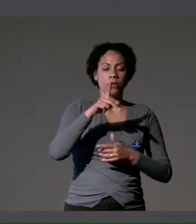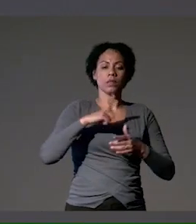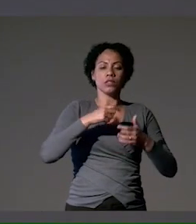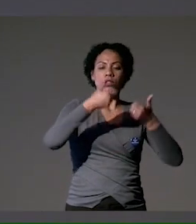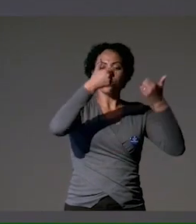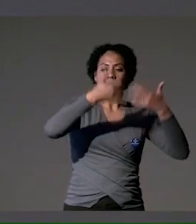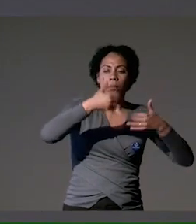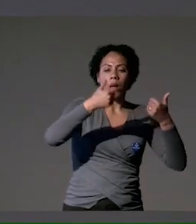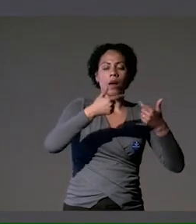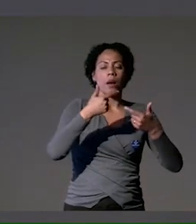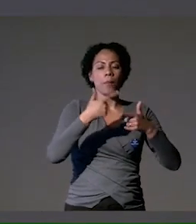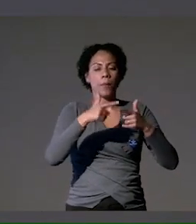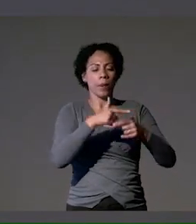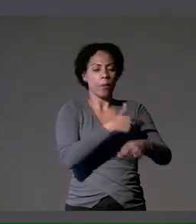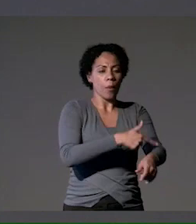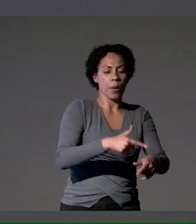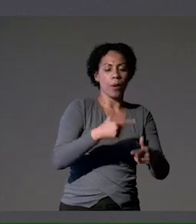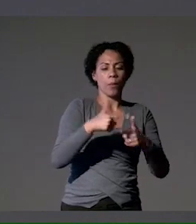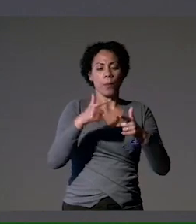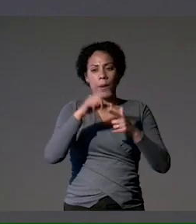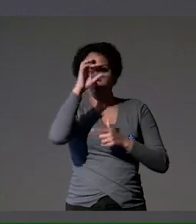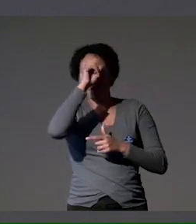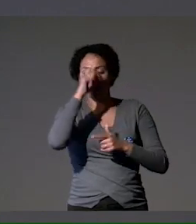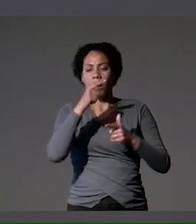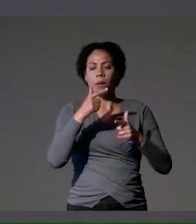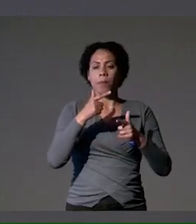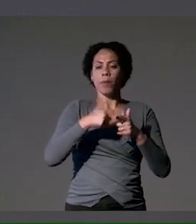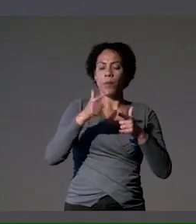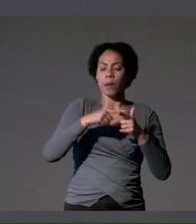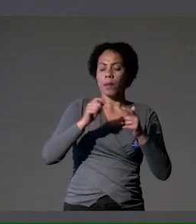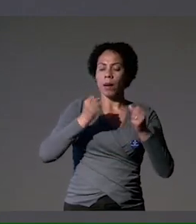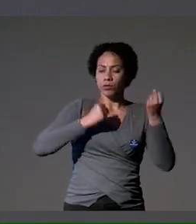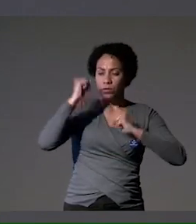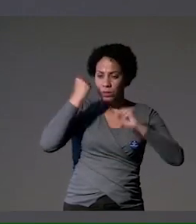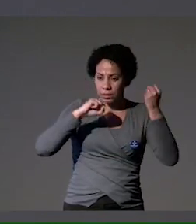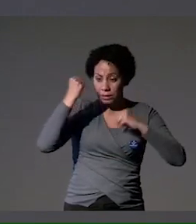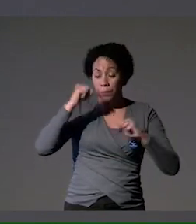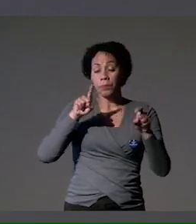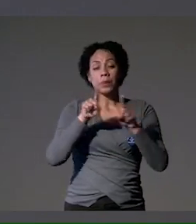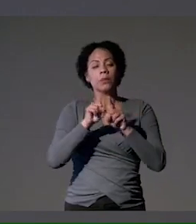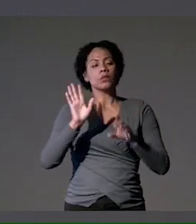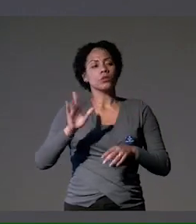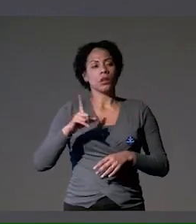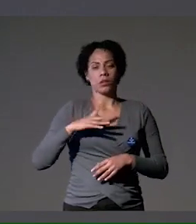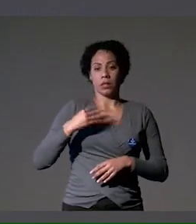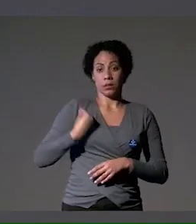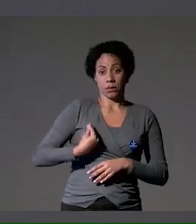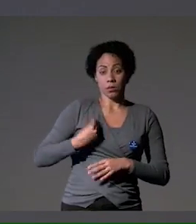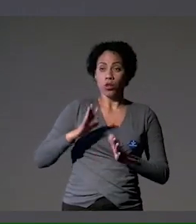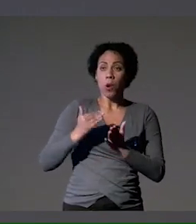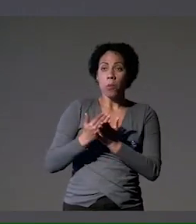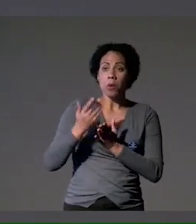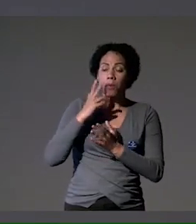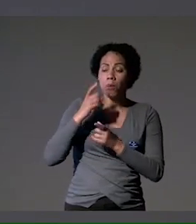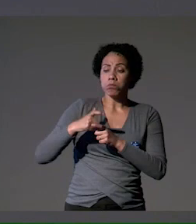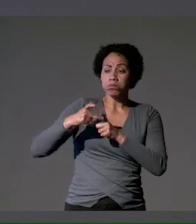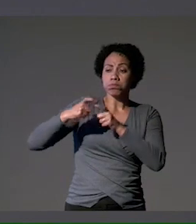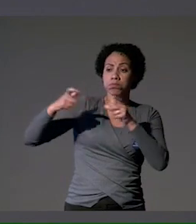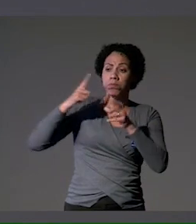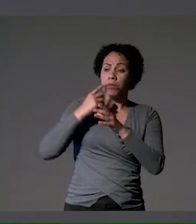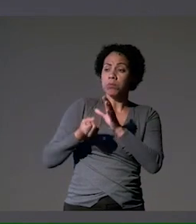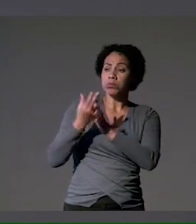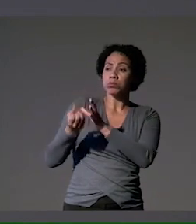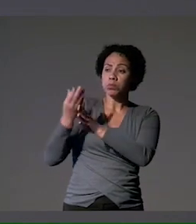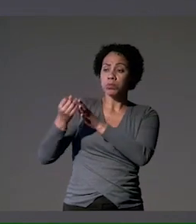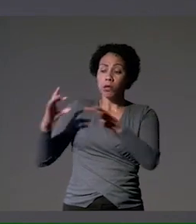de conduta, problemas de aprendizagem, agitação. E já existem especificamente cada vez mais estudos associando, no caso